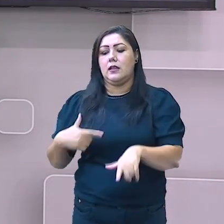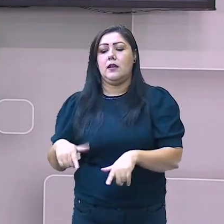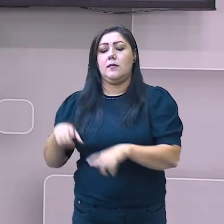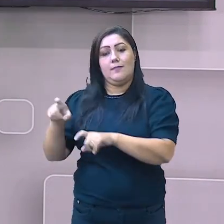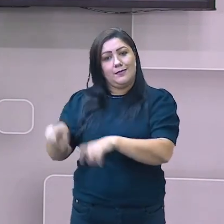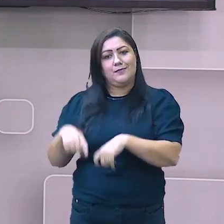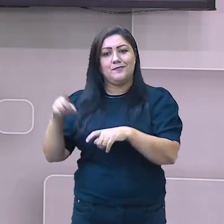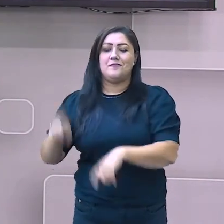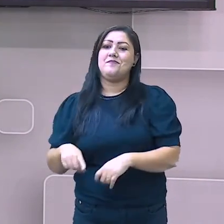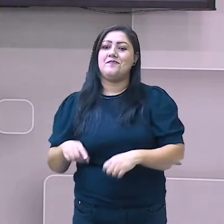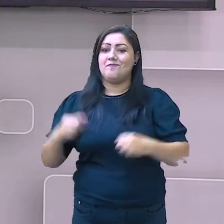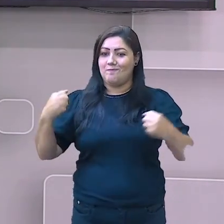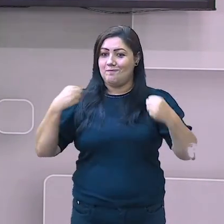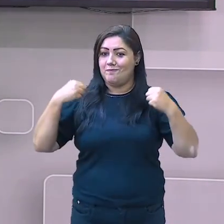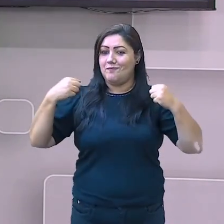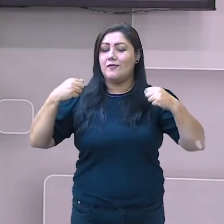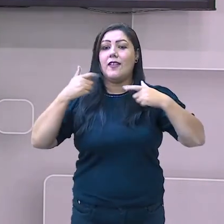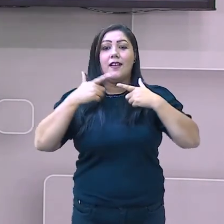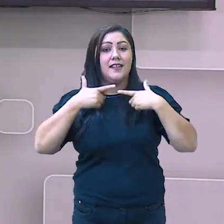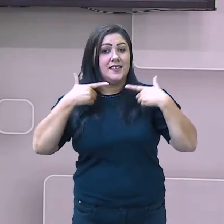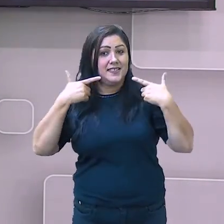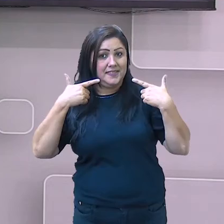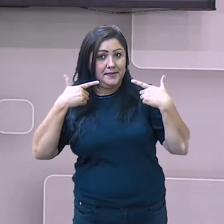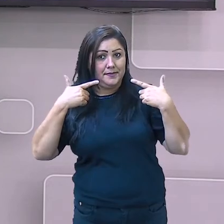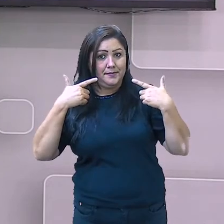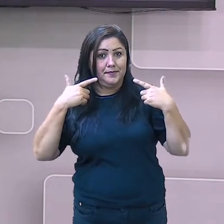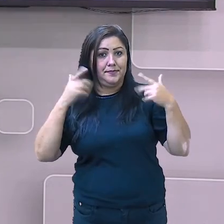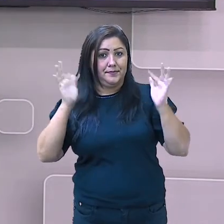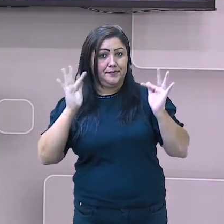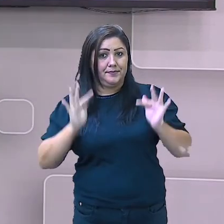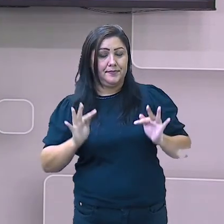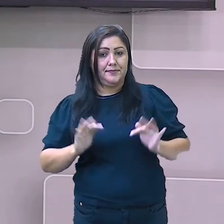felizes. O realismo socialista